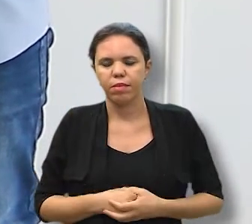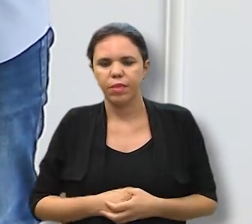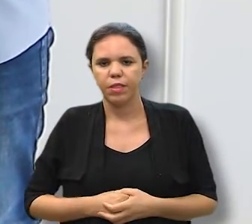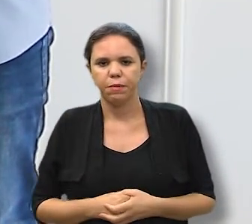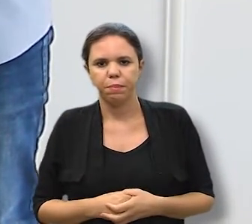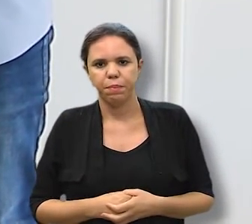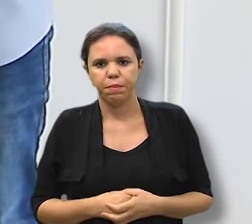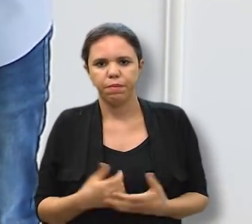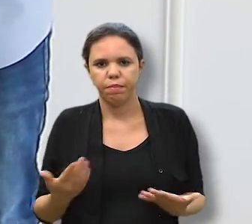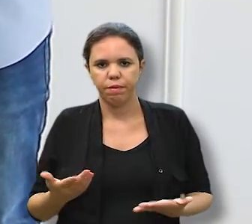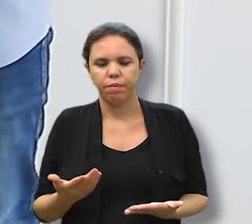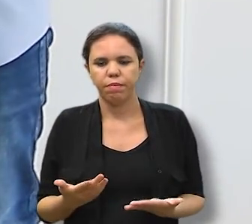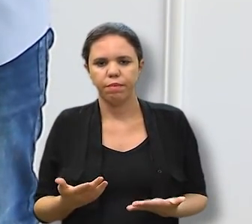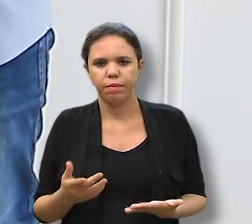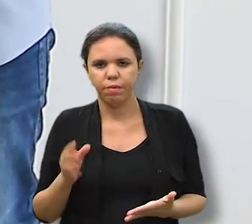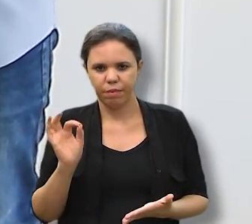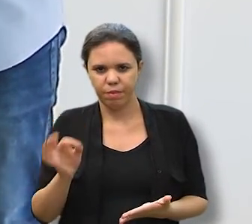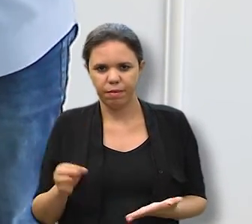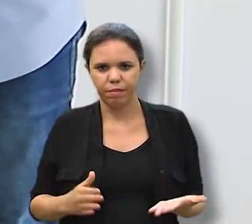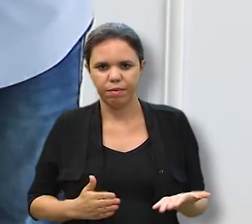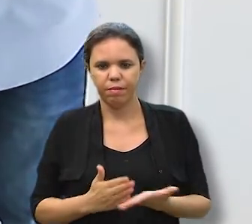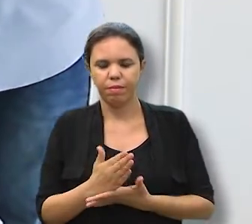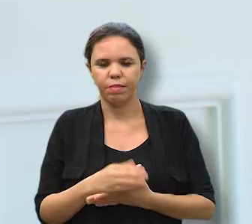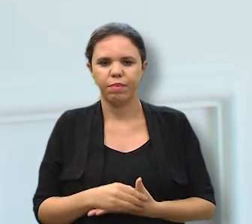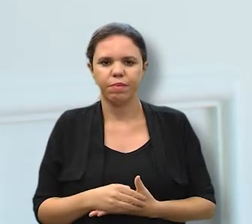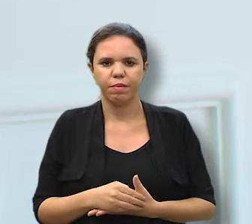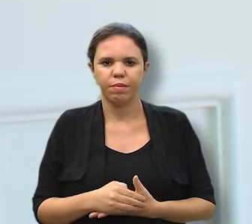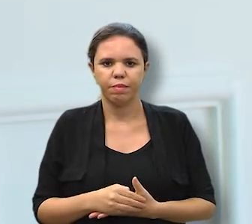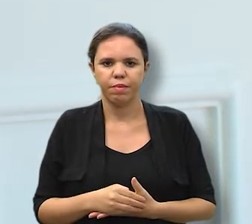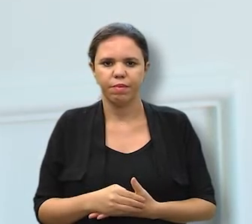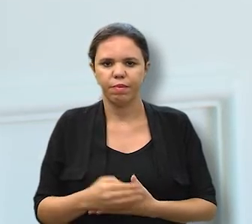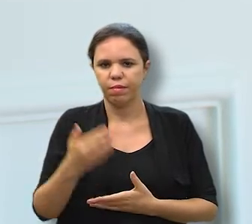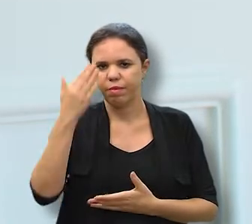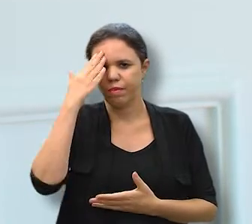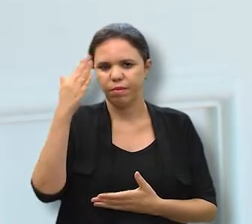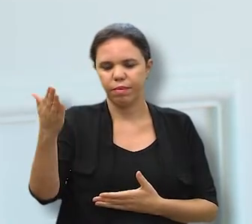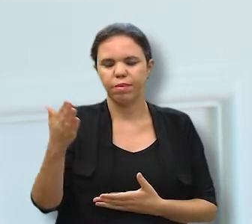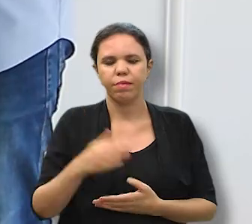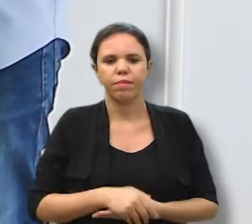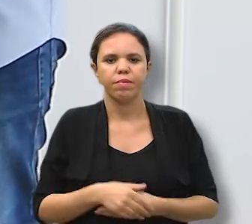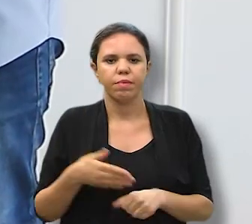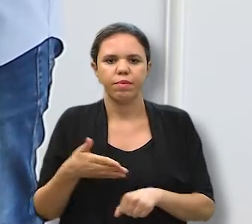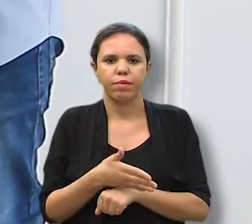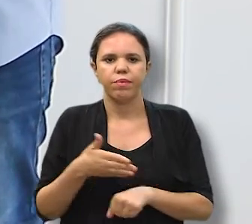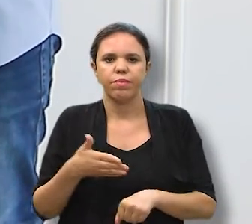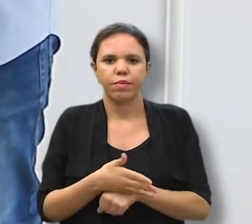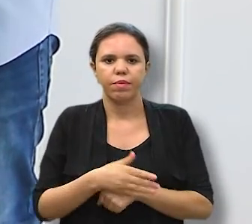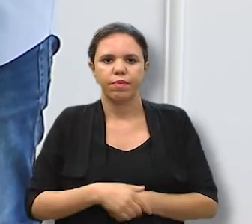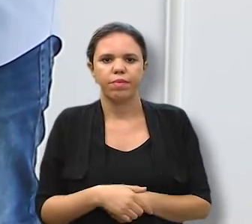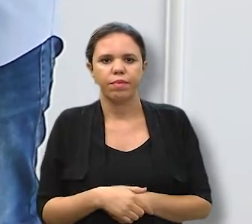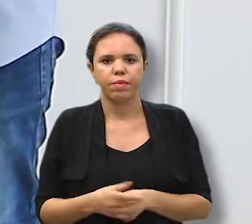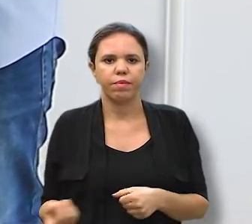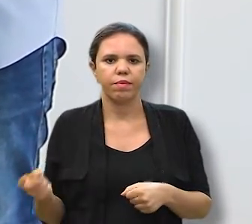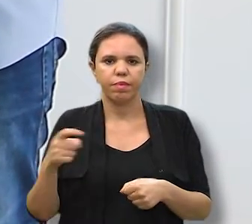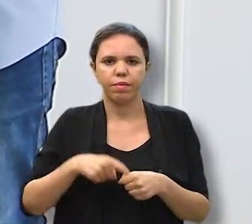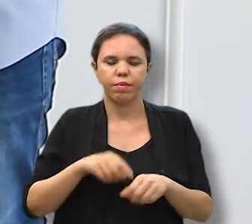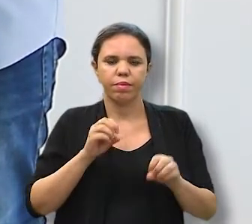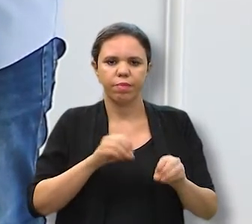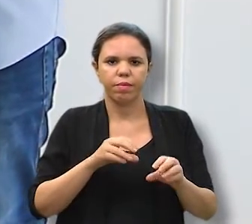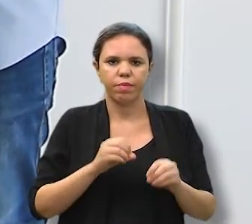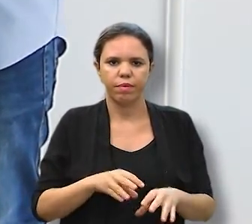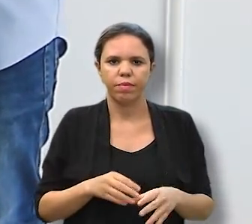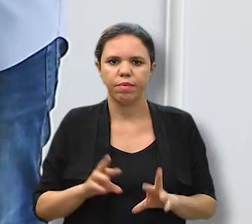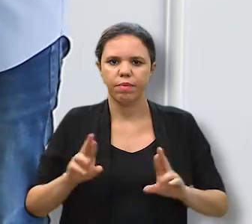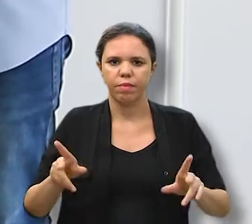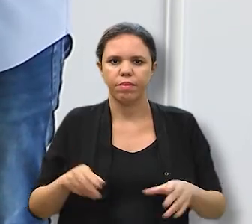né? Que agora acho que eu acerto. É isso aí. Muito obrigado, Rogério, pela participação. E você volta para ensinar um